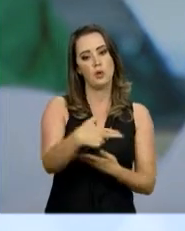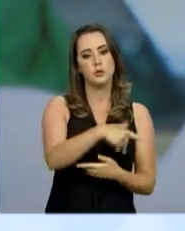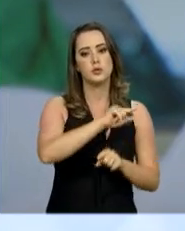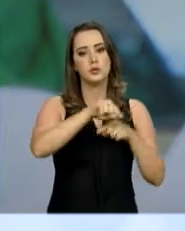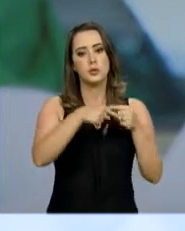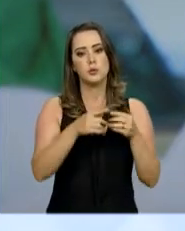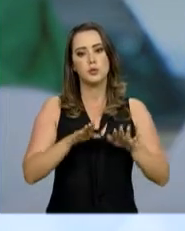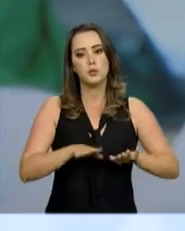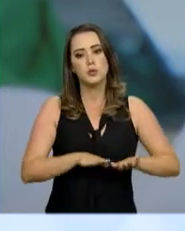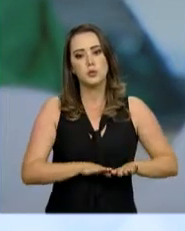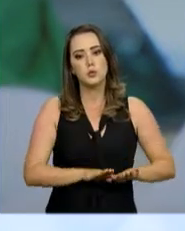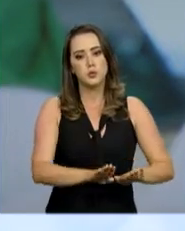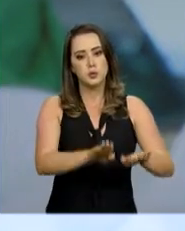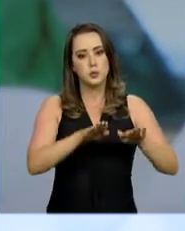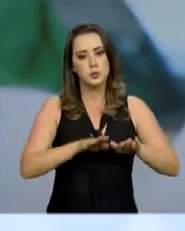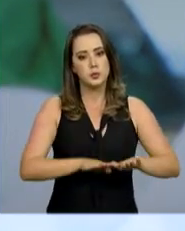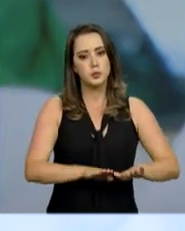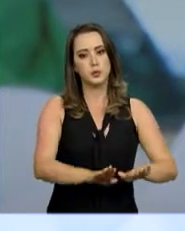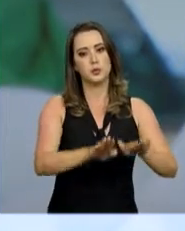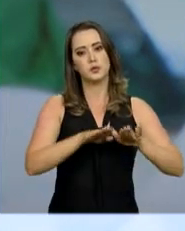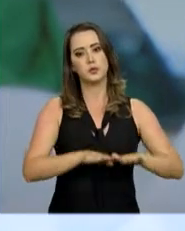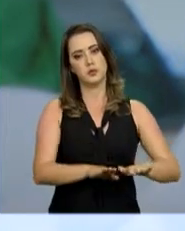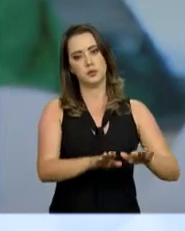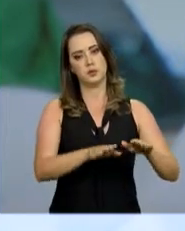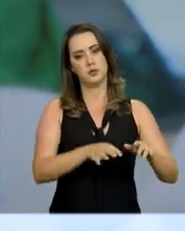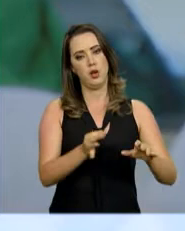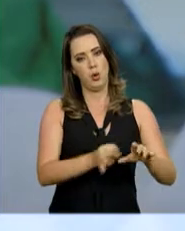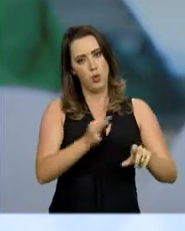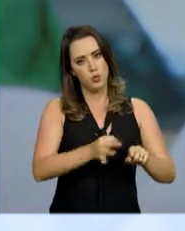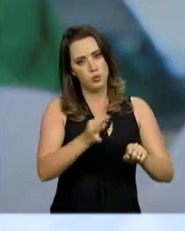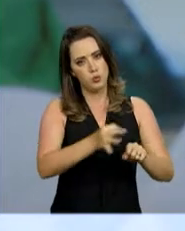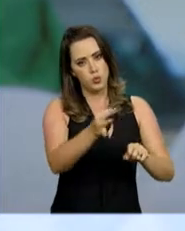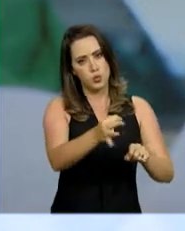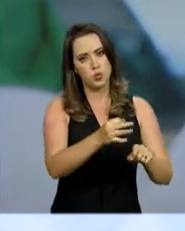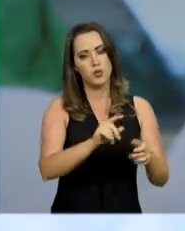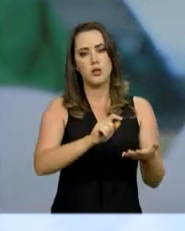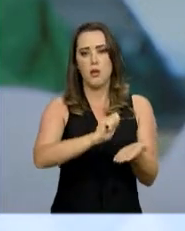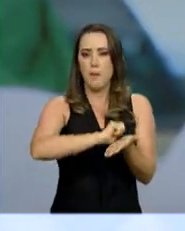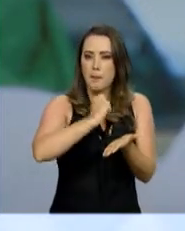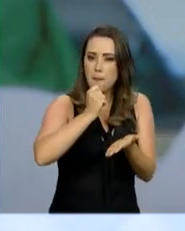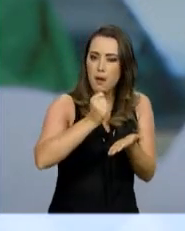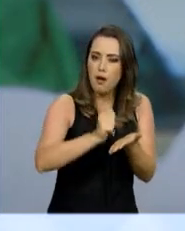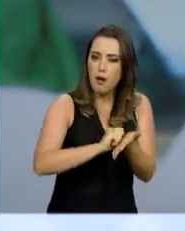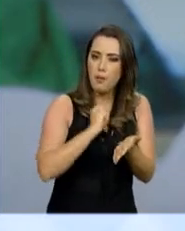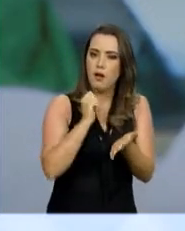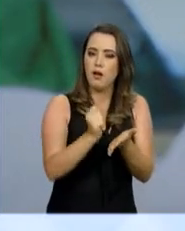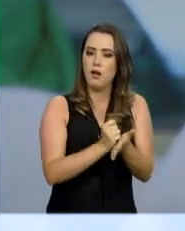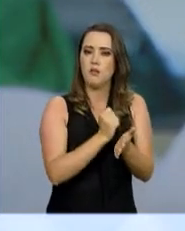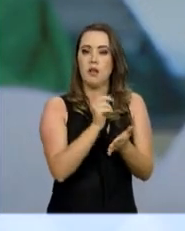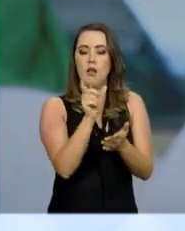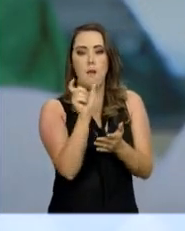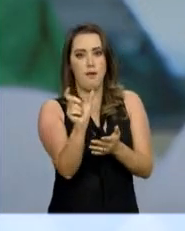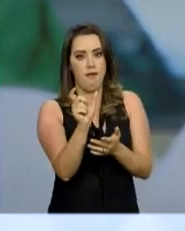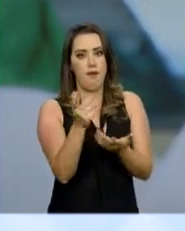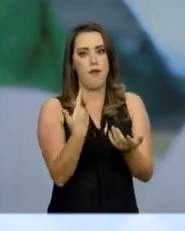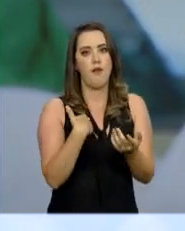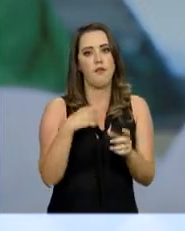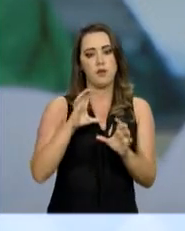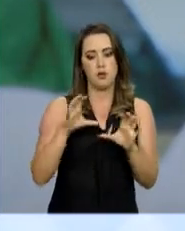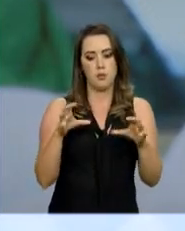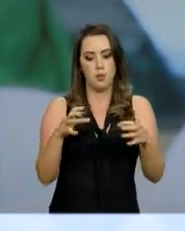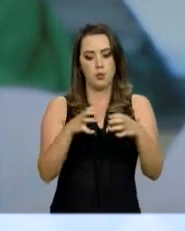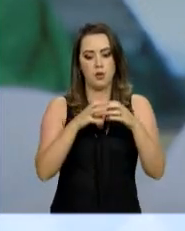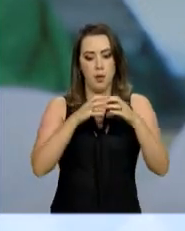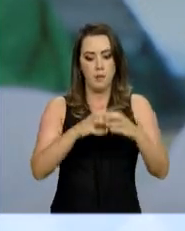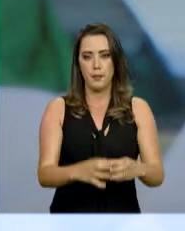costura, vai para a aplicação das letras do ordem progresso, vem a bola que você coloca, é o